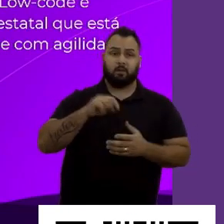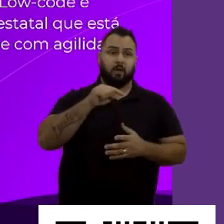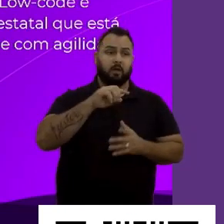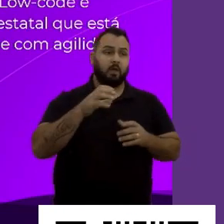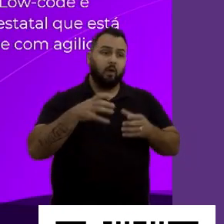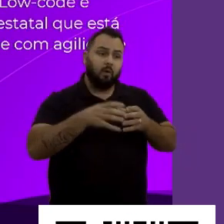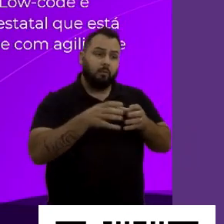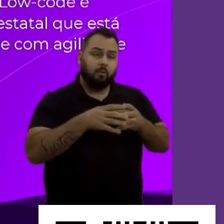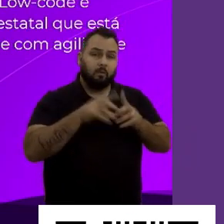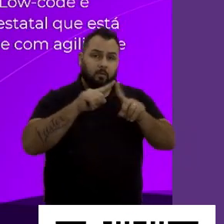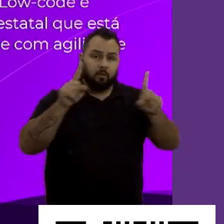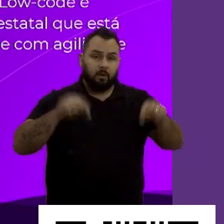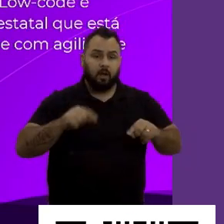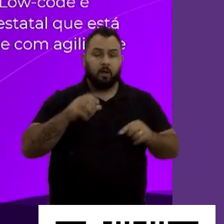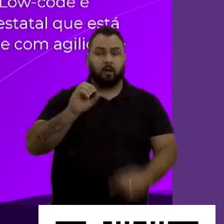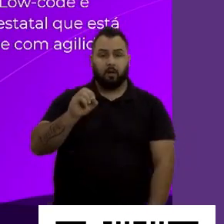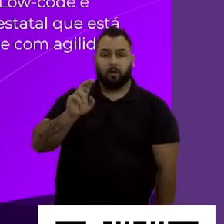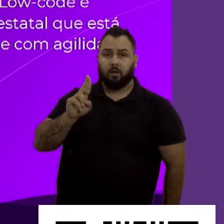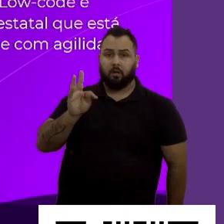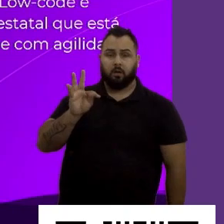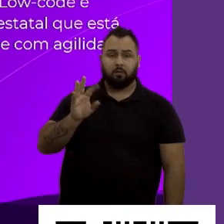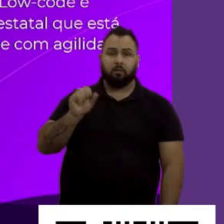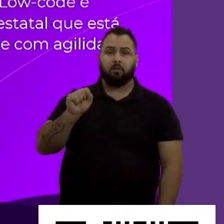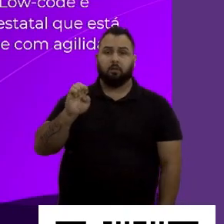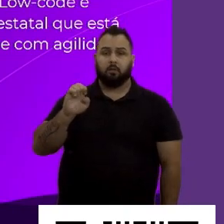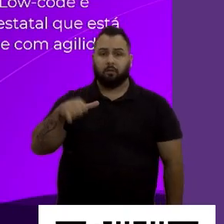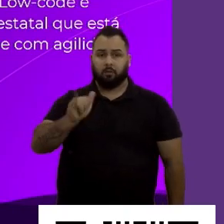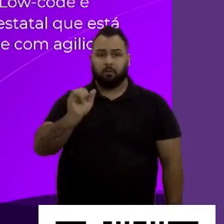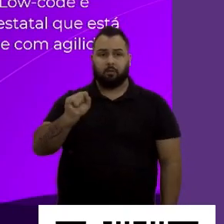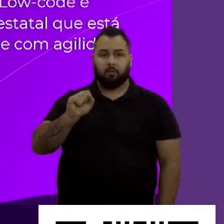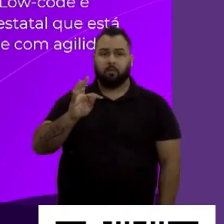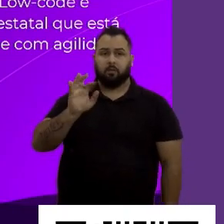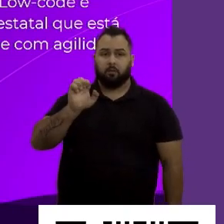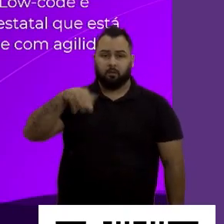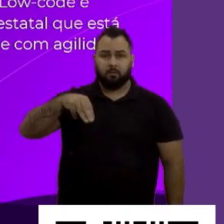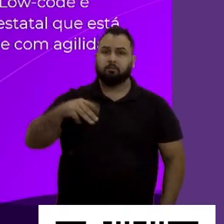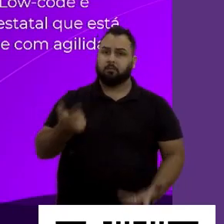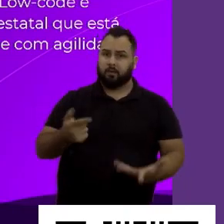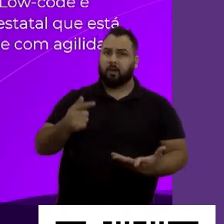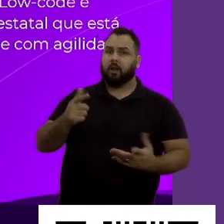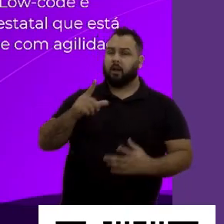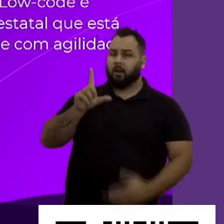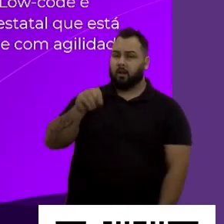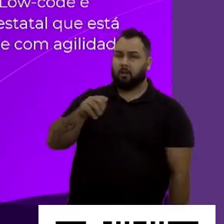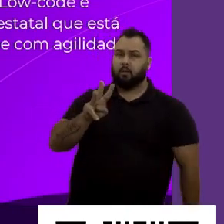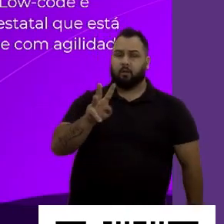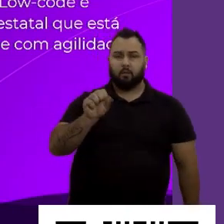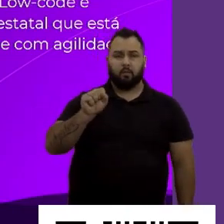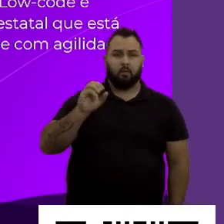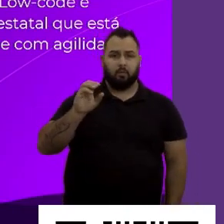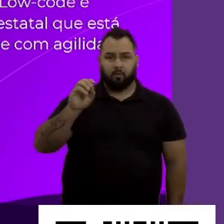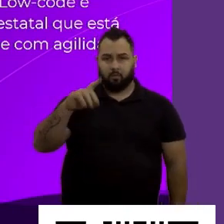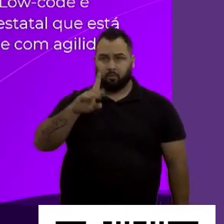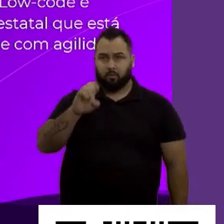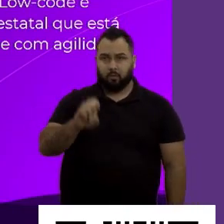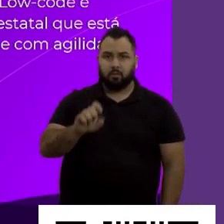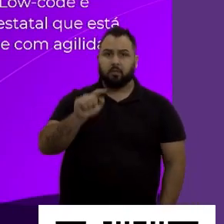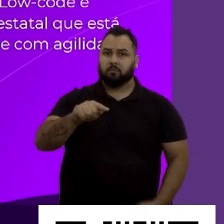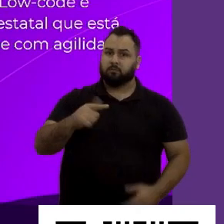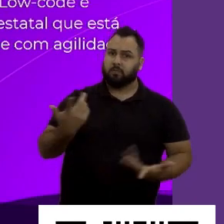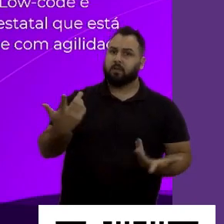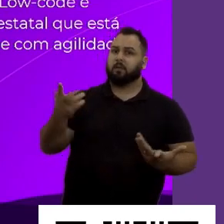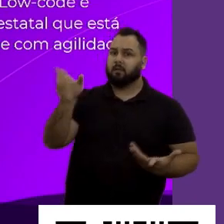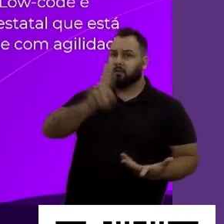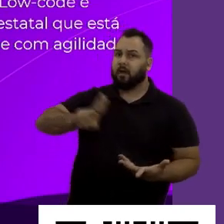conhece Auto system é uma plataforma low code altamente poderosa já está na Europa altamente difundido